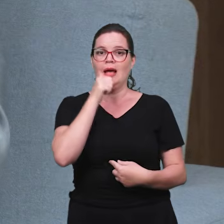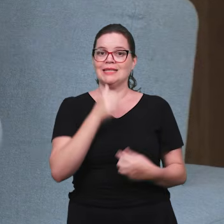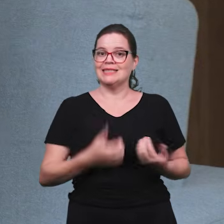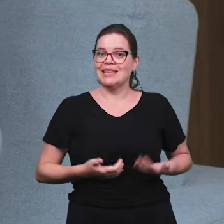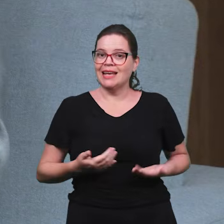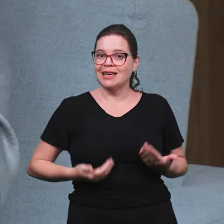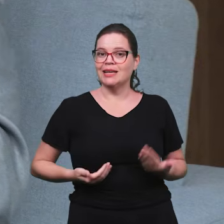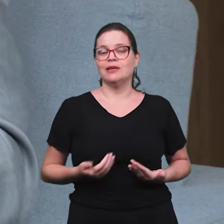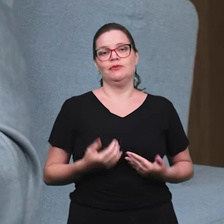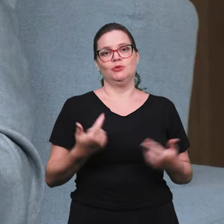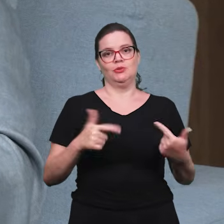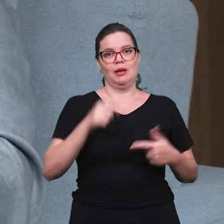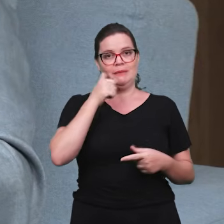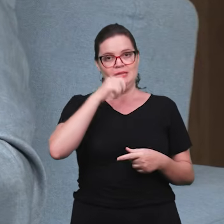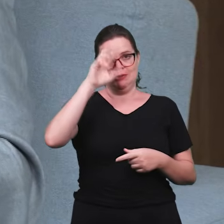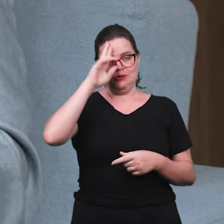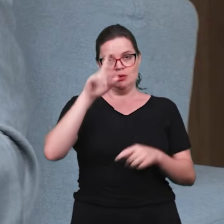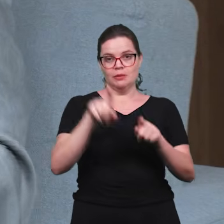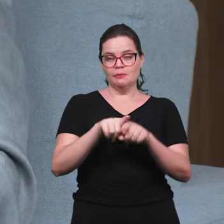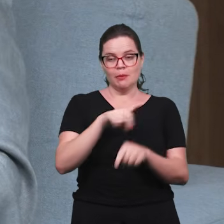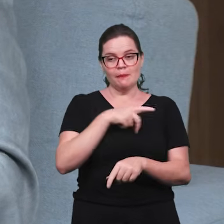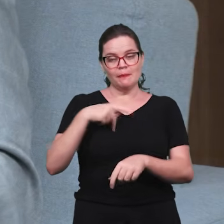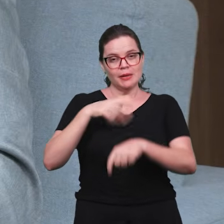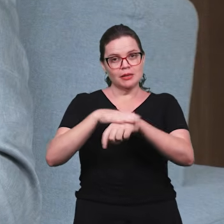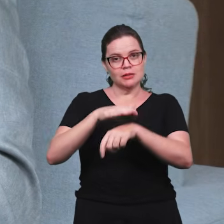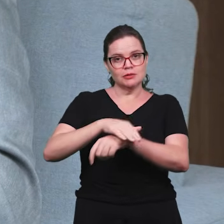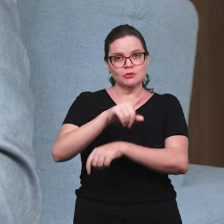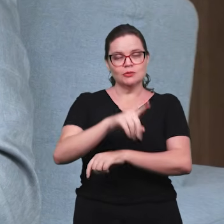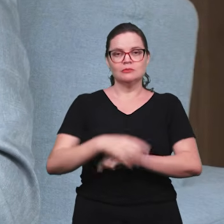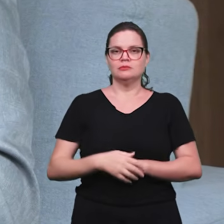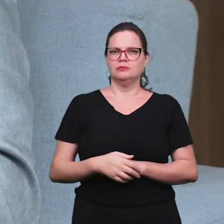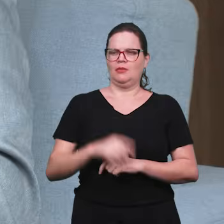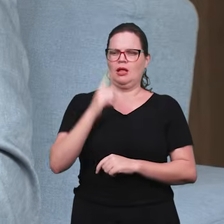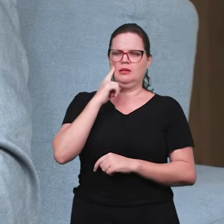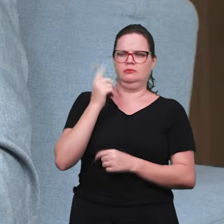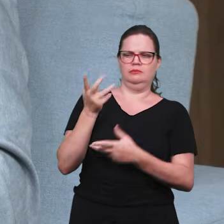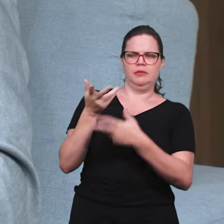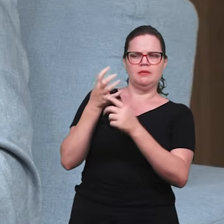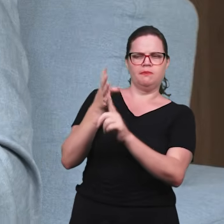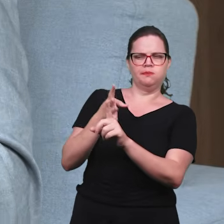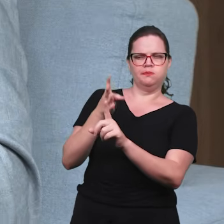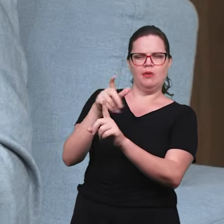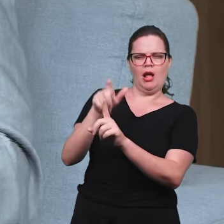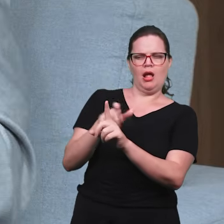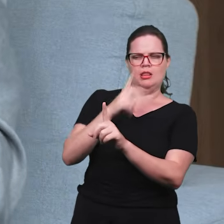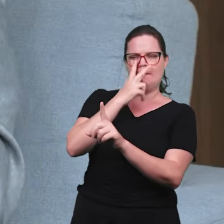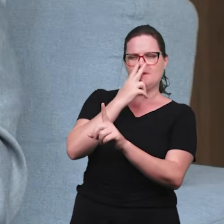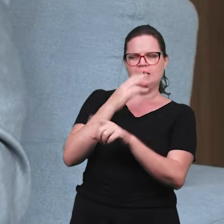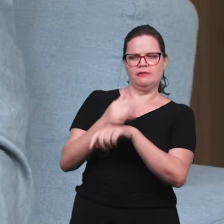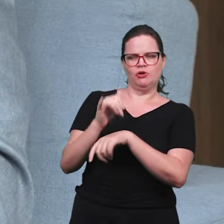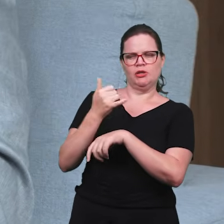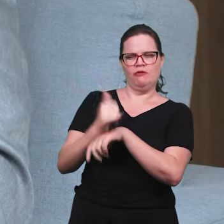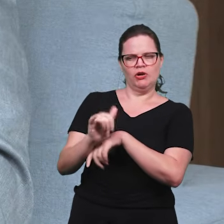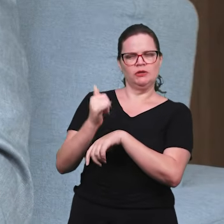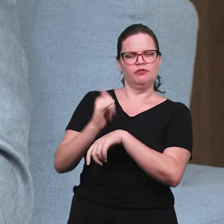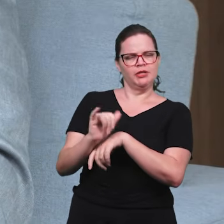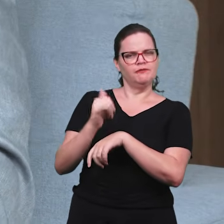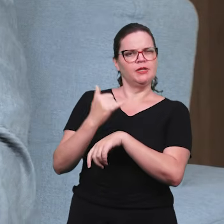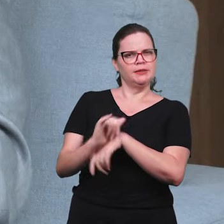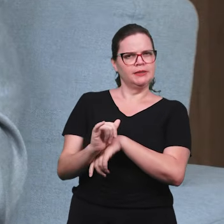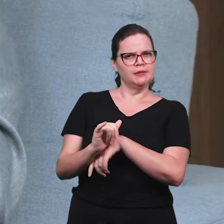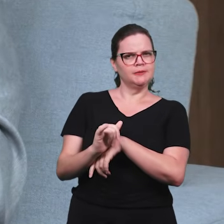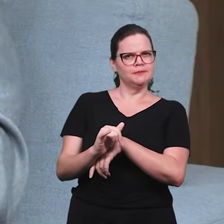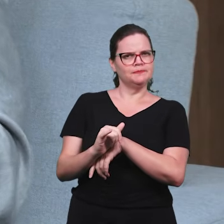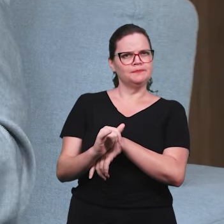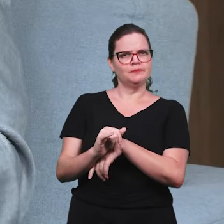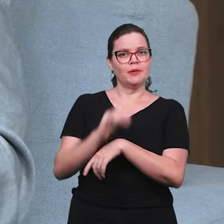está no trabalho de senhoras, né? Do próprio pastor da igreja. Ele viu ali um membro que se ausentou, né?